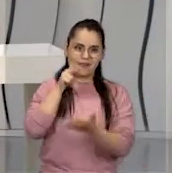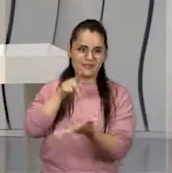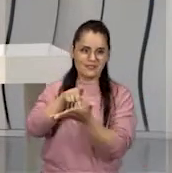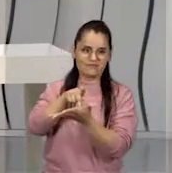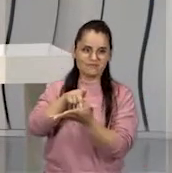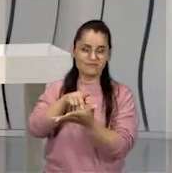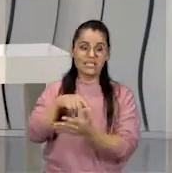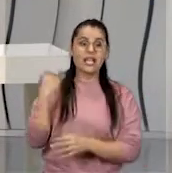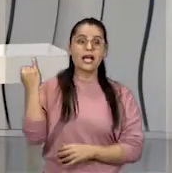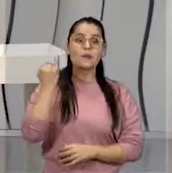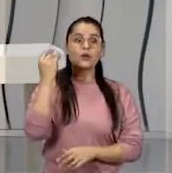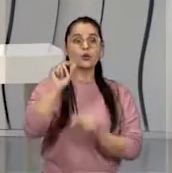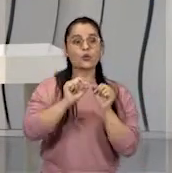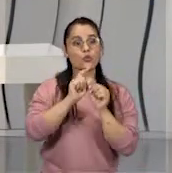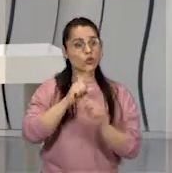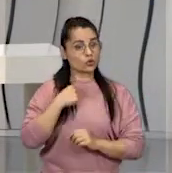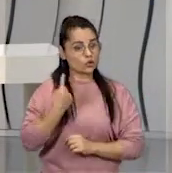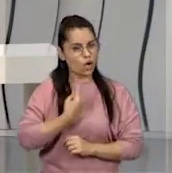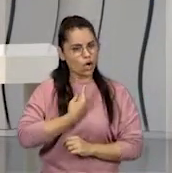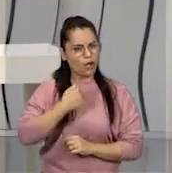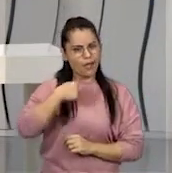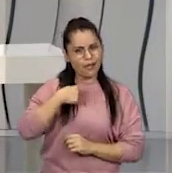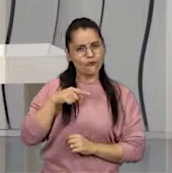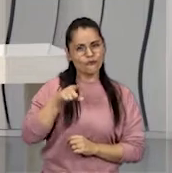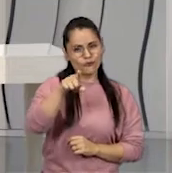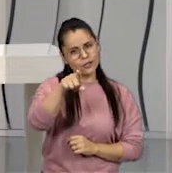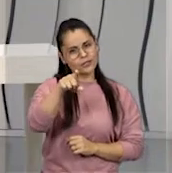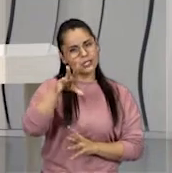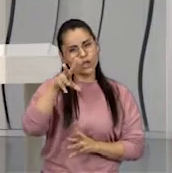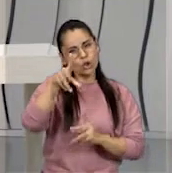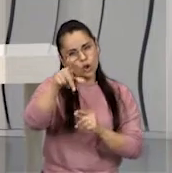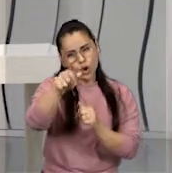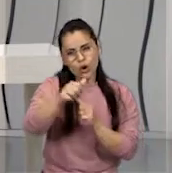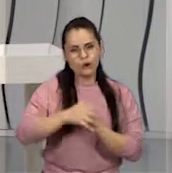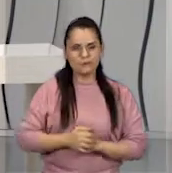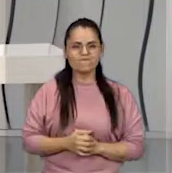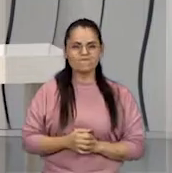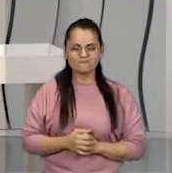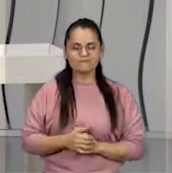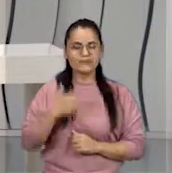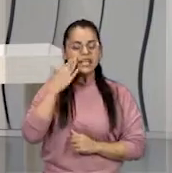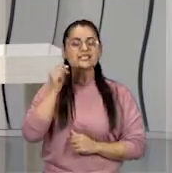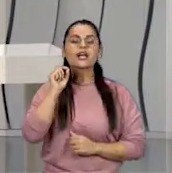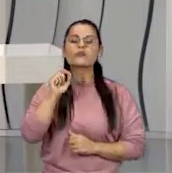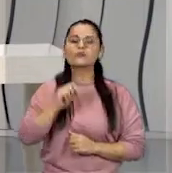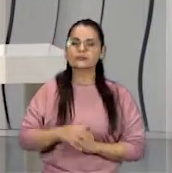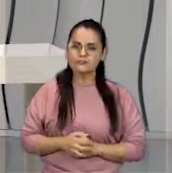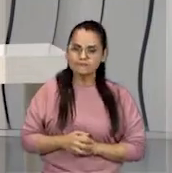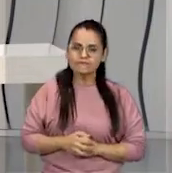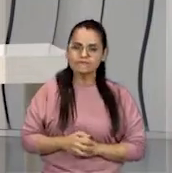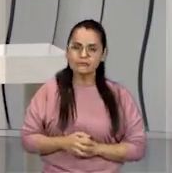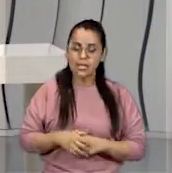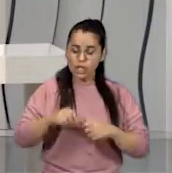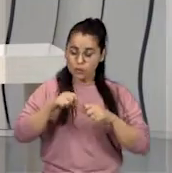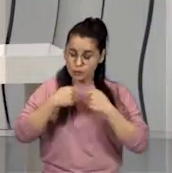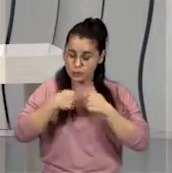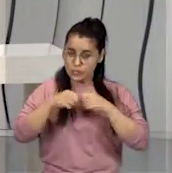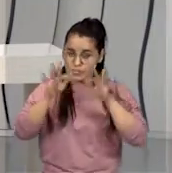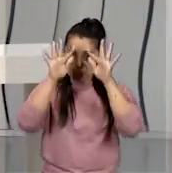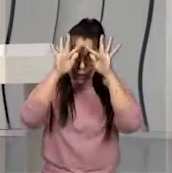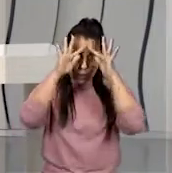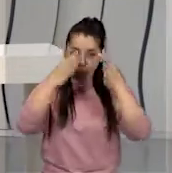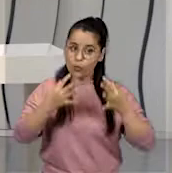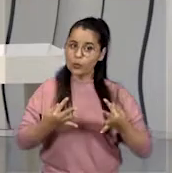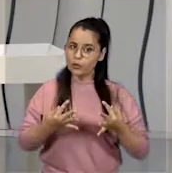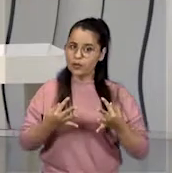é muito importante que nós, eu, você, estudante, todo mundo, saiba que tenha a humildade de saber,